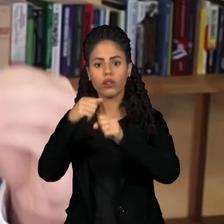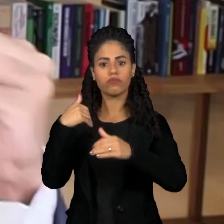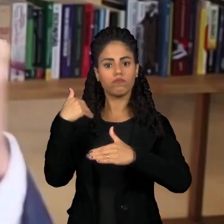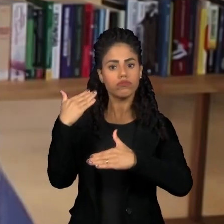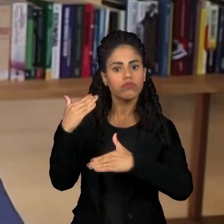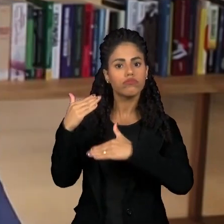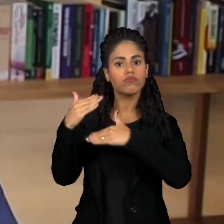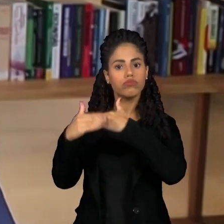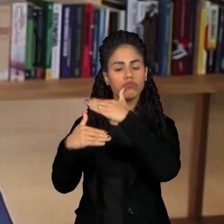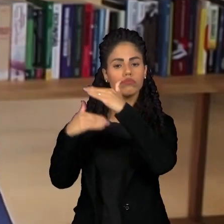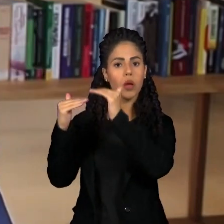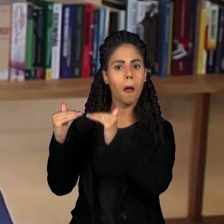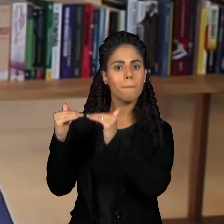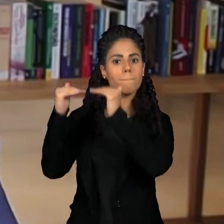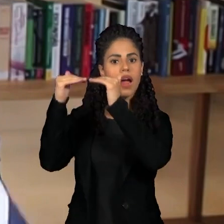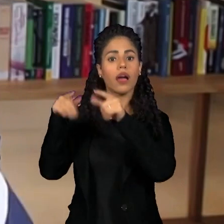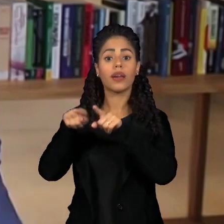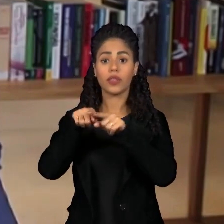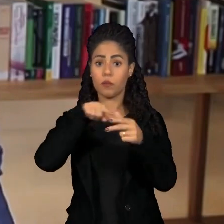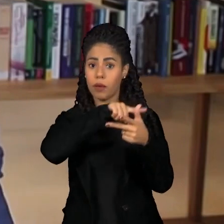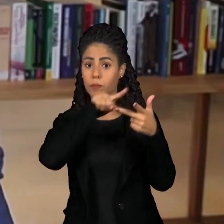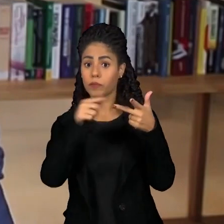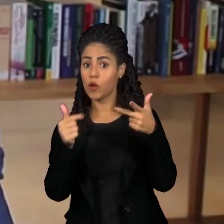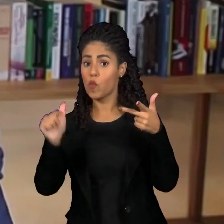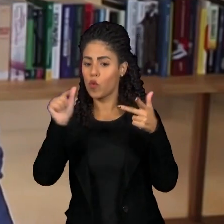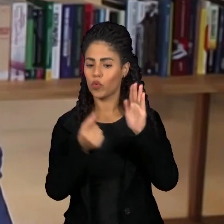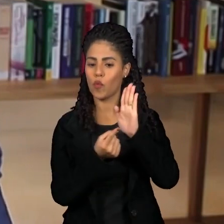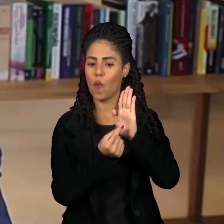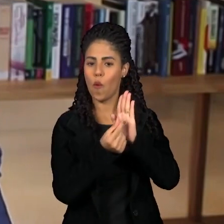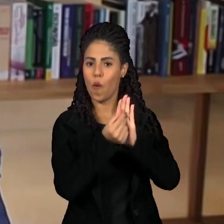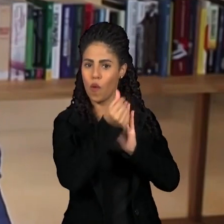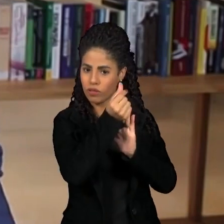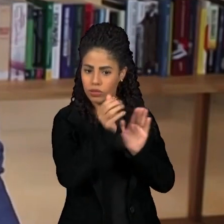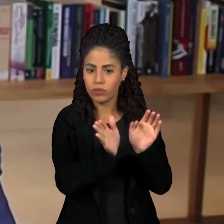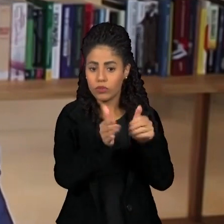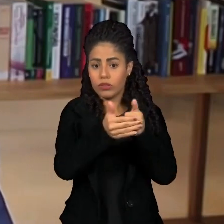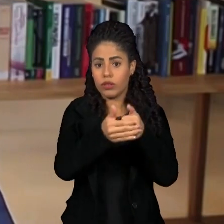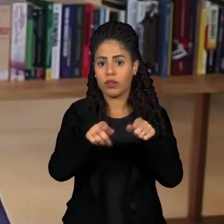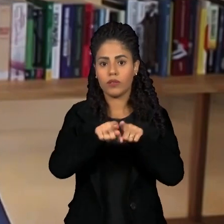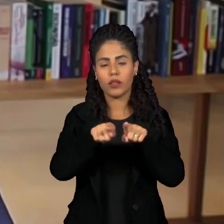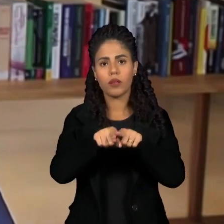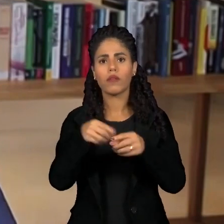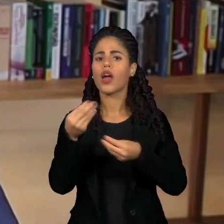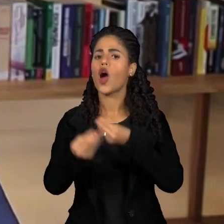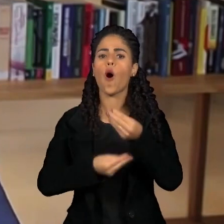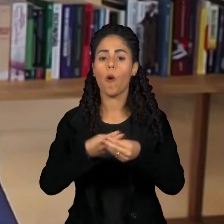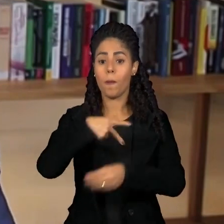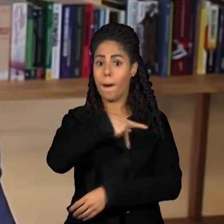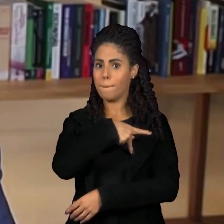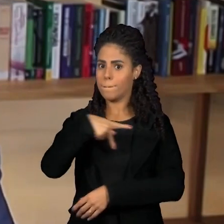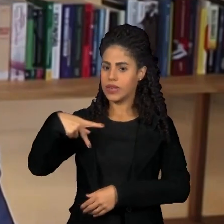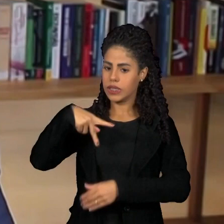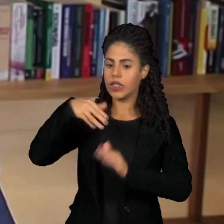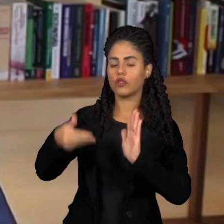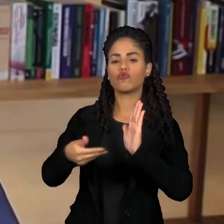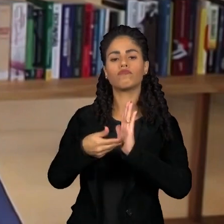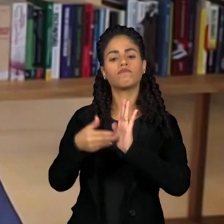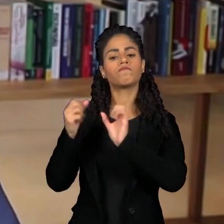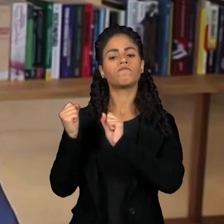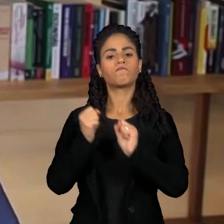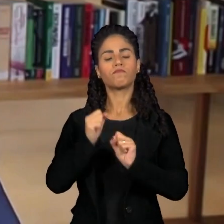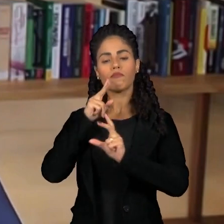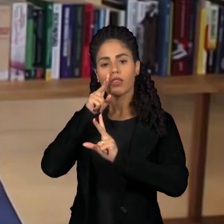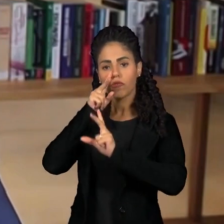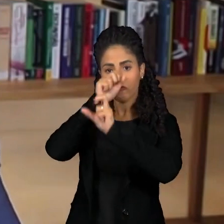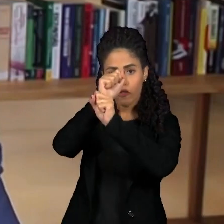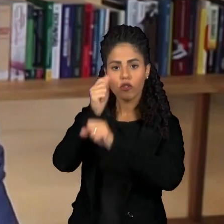soma isso, o tal do orçamento secreto, concentrado na figura do presidente da Câmara, aí pronto, o presidente da Câmara se fortalece substancialmente,